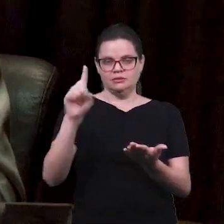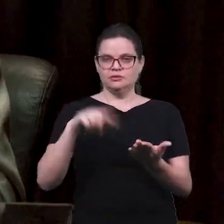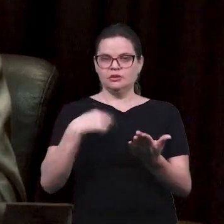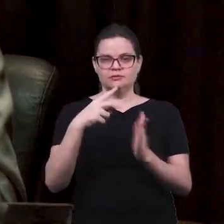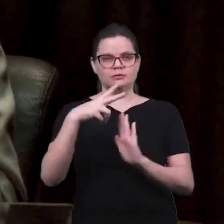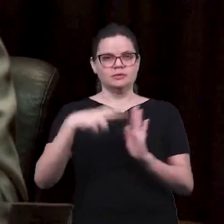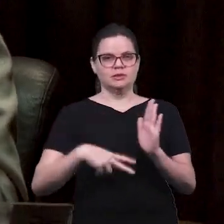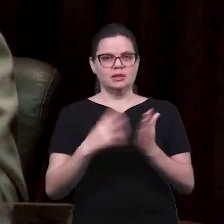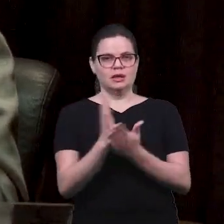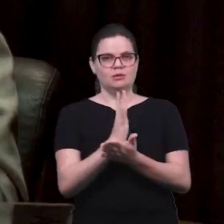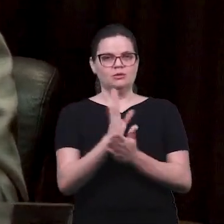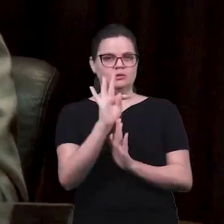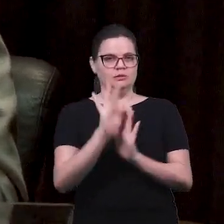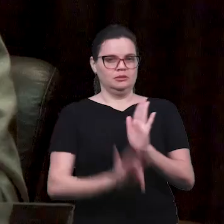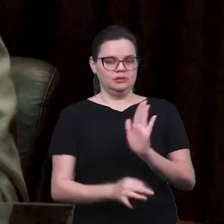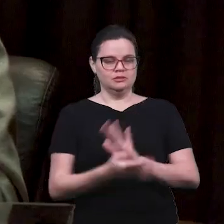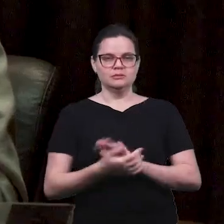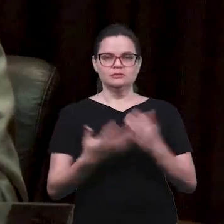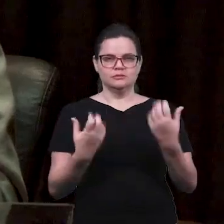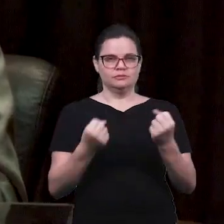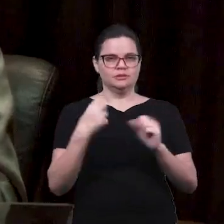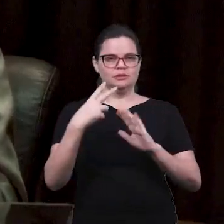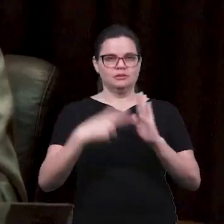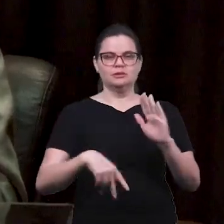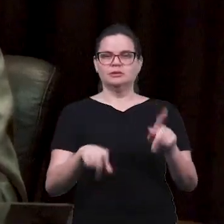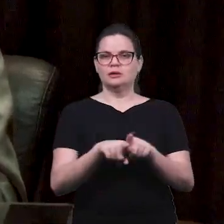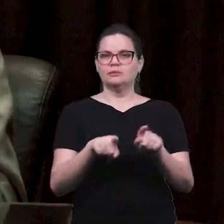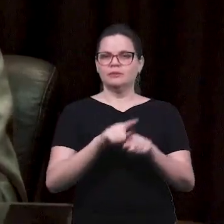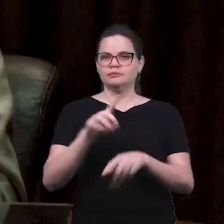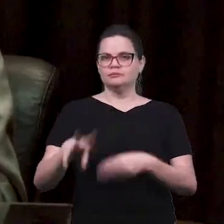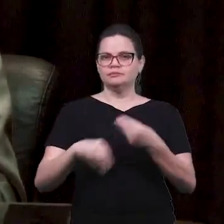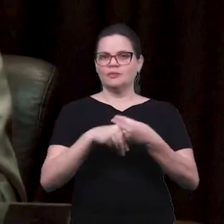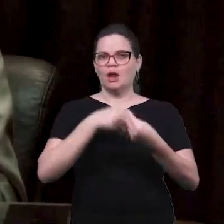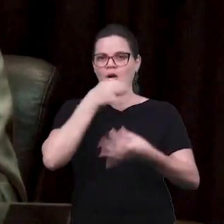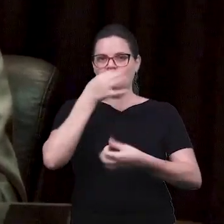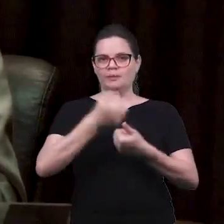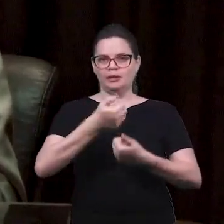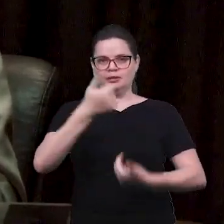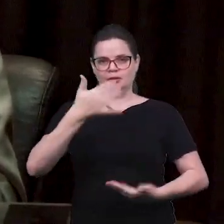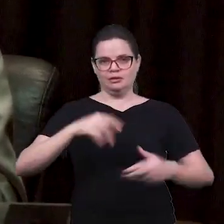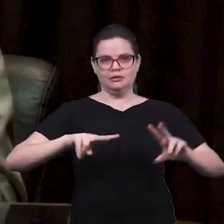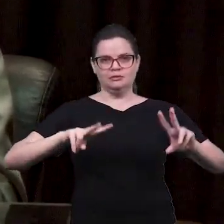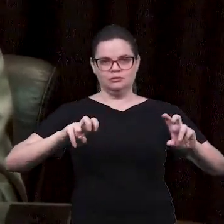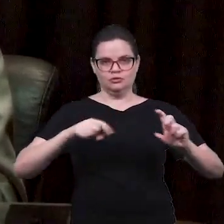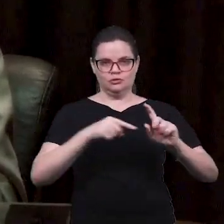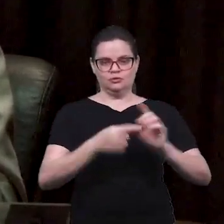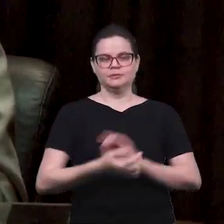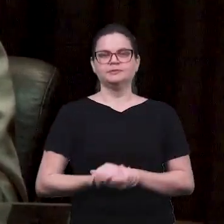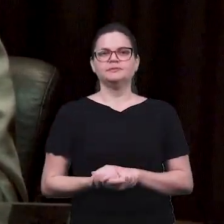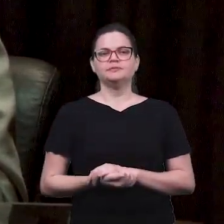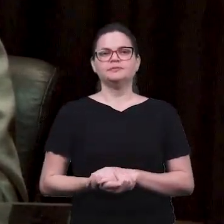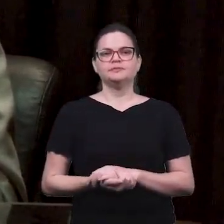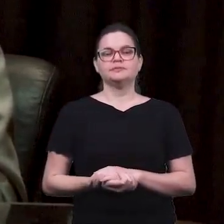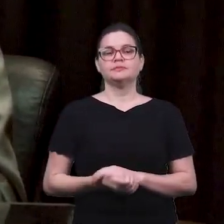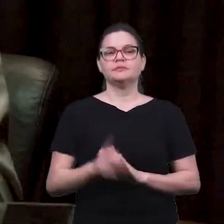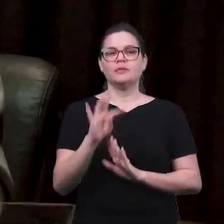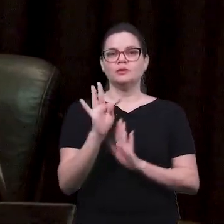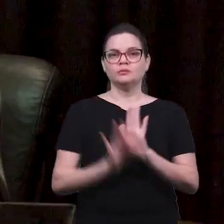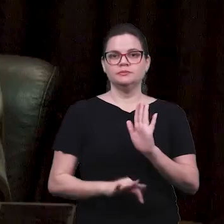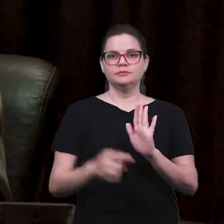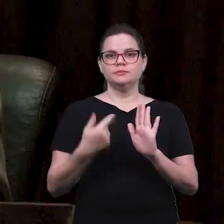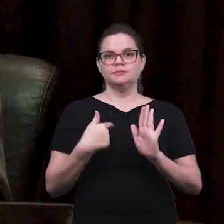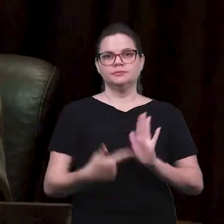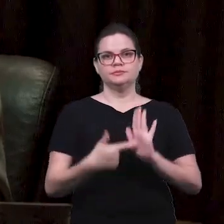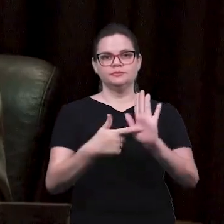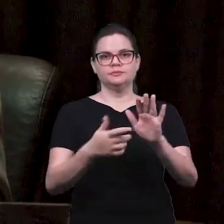alguns textos e vamos fazer um comentário a respeito desses textos que estão na palavra. O primeiro texto que eu gostaria de